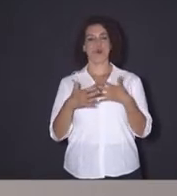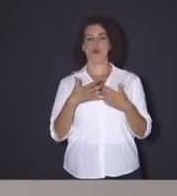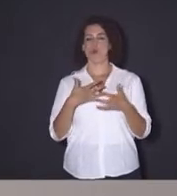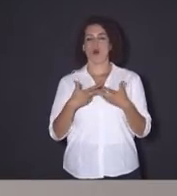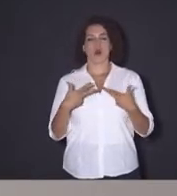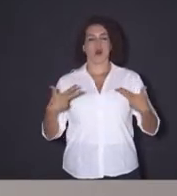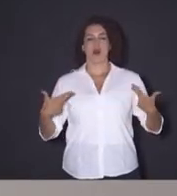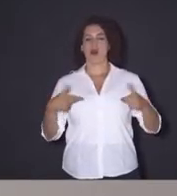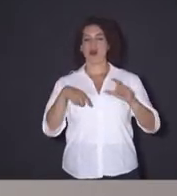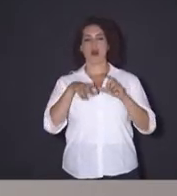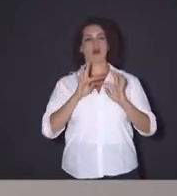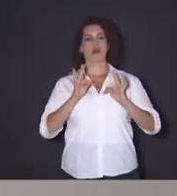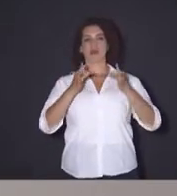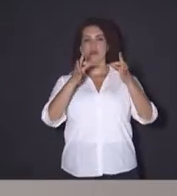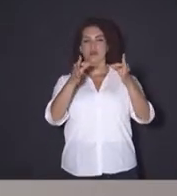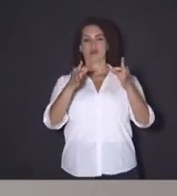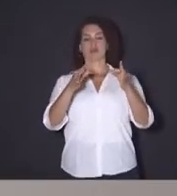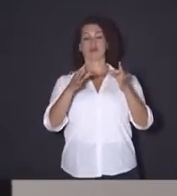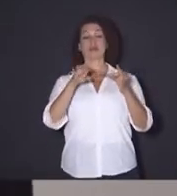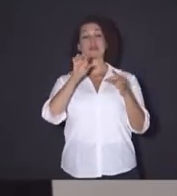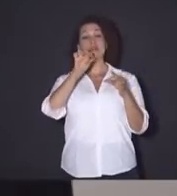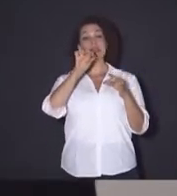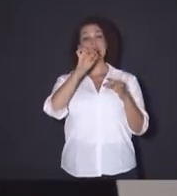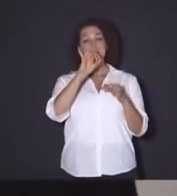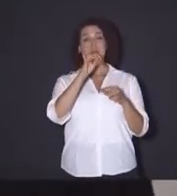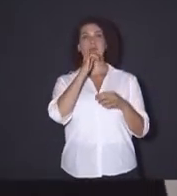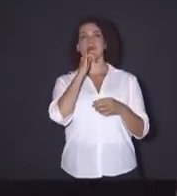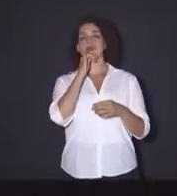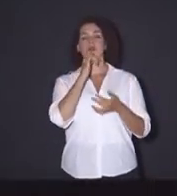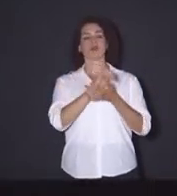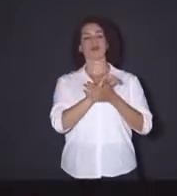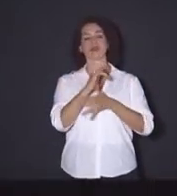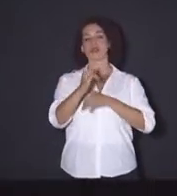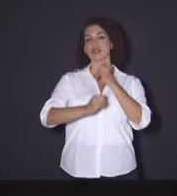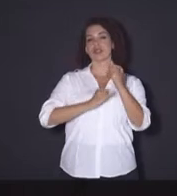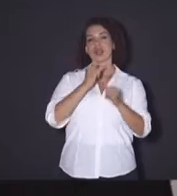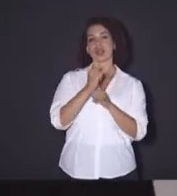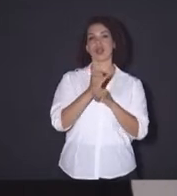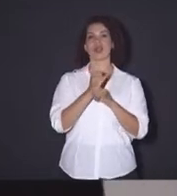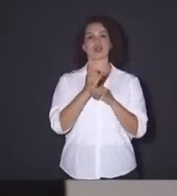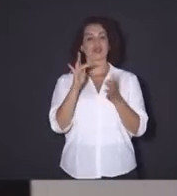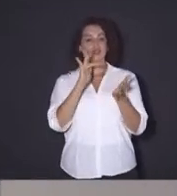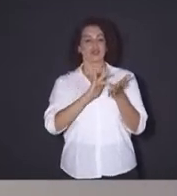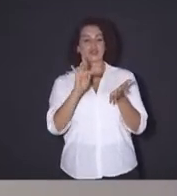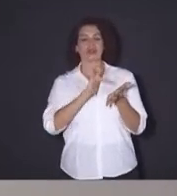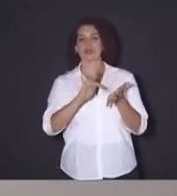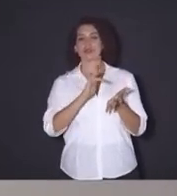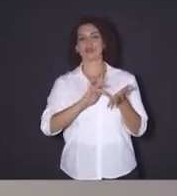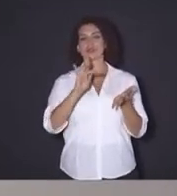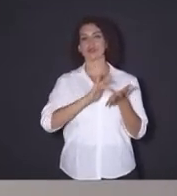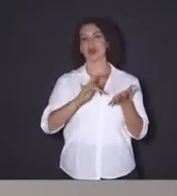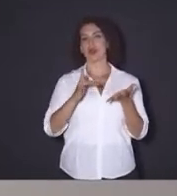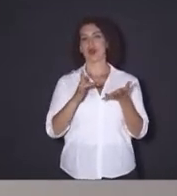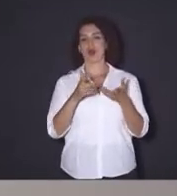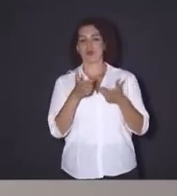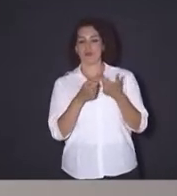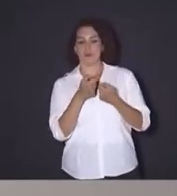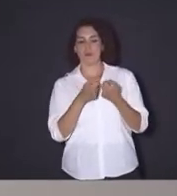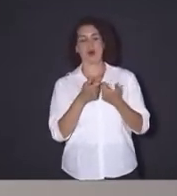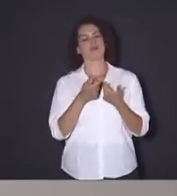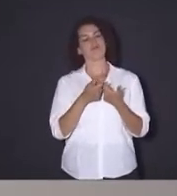processos. Especialmente se falarmos aí na internet, nos dispositivos digitais, nos dispositivos móveis.